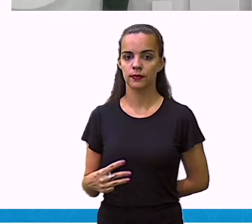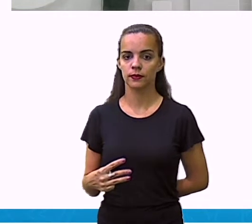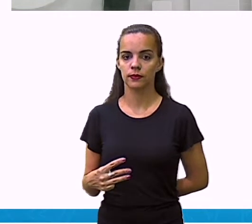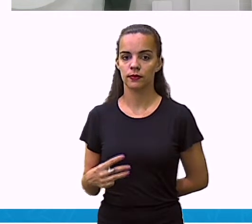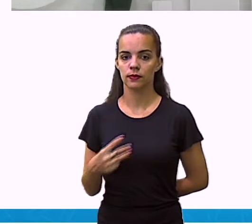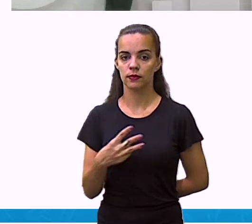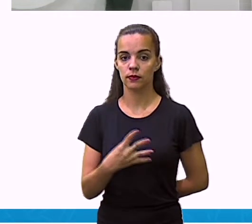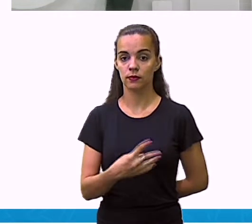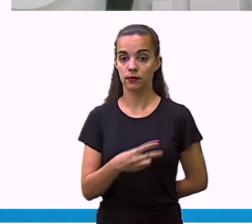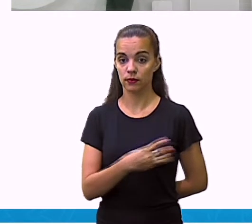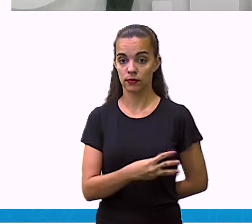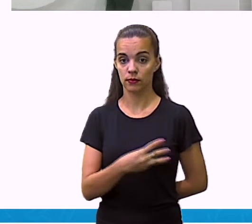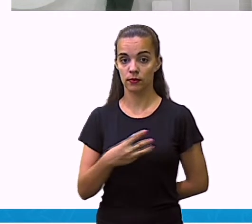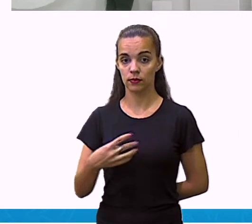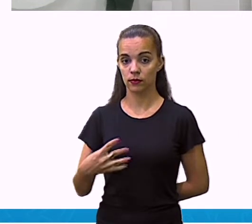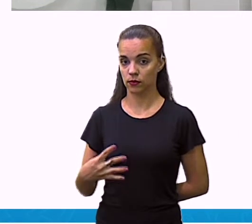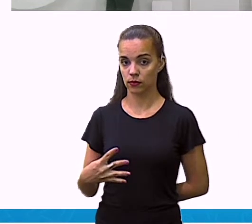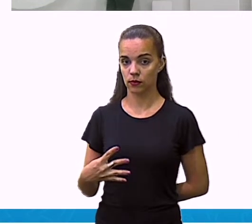34,